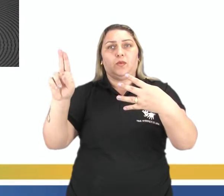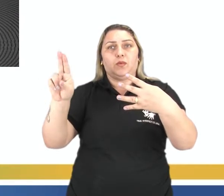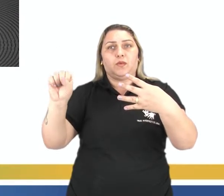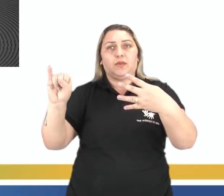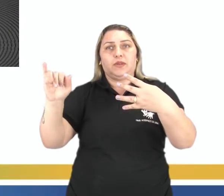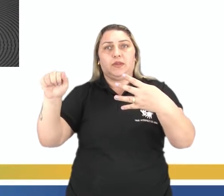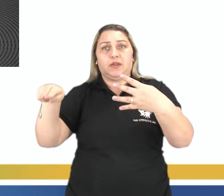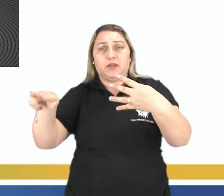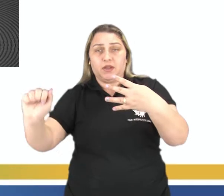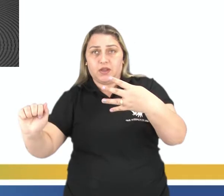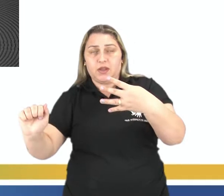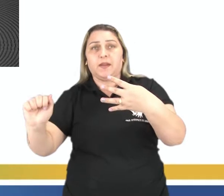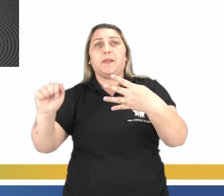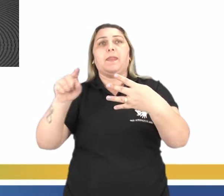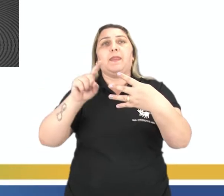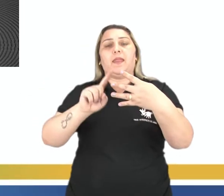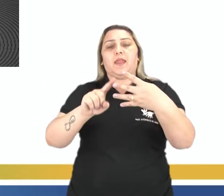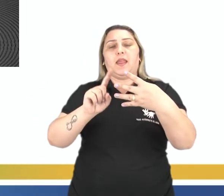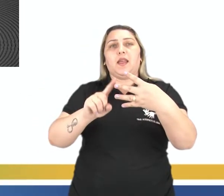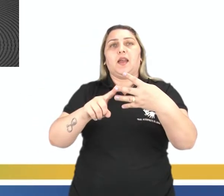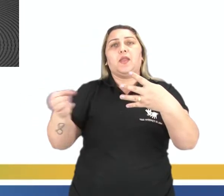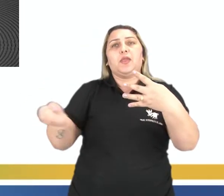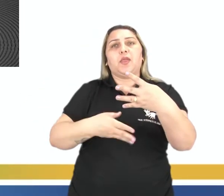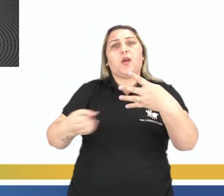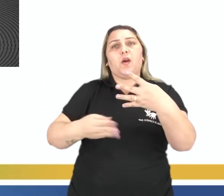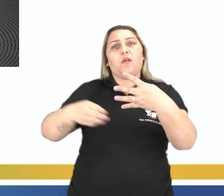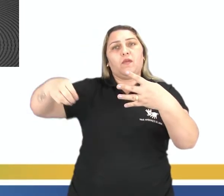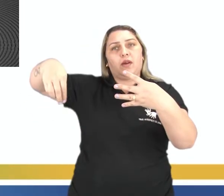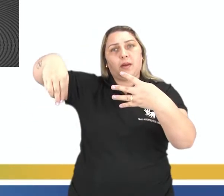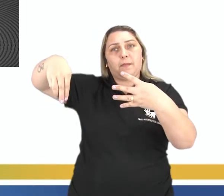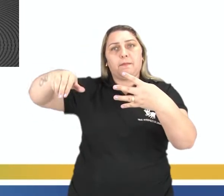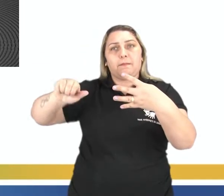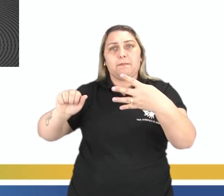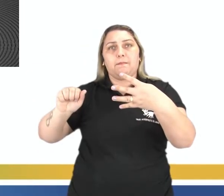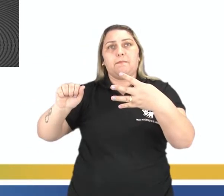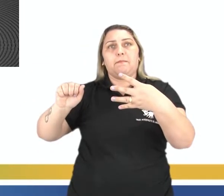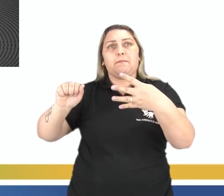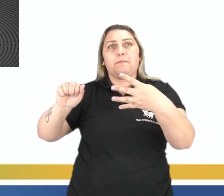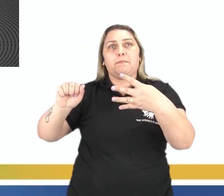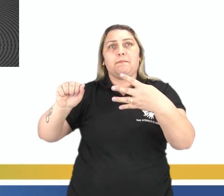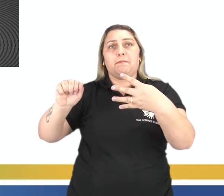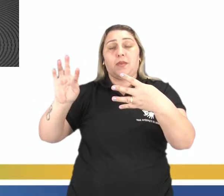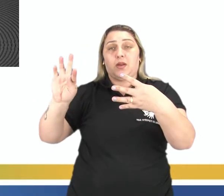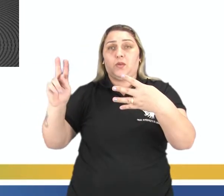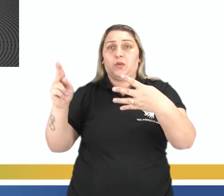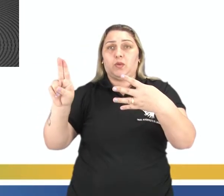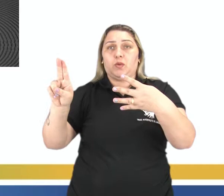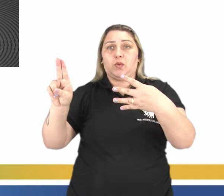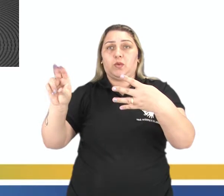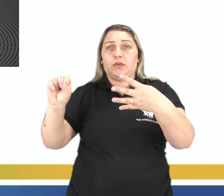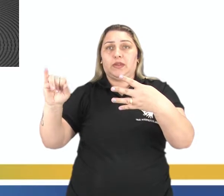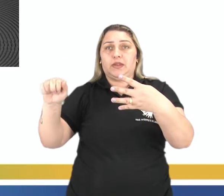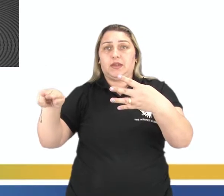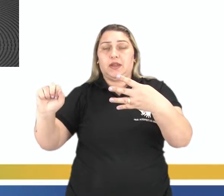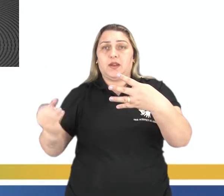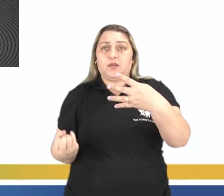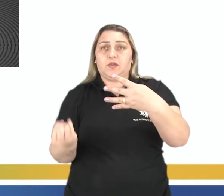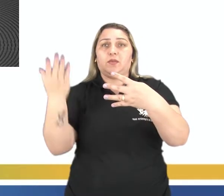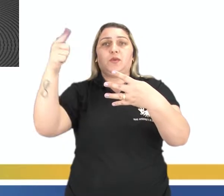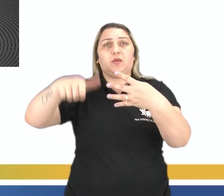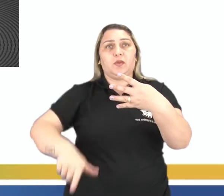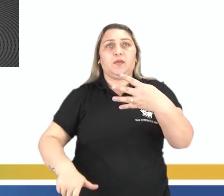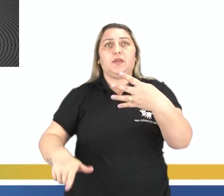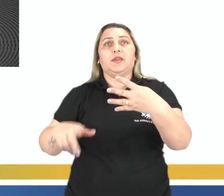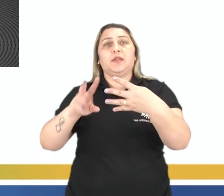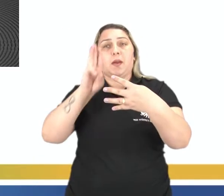do elemento que fez essa teoria, elaborou ela, a teoria neo-malthusiana, esse neo dá uma ideia de novo, então um ressurgimento dessa